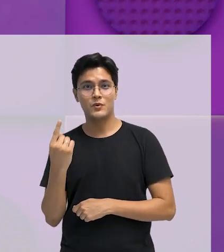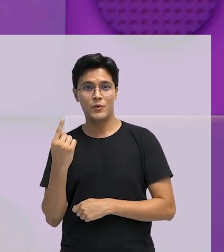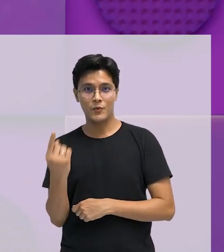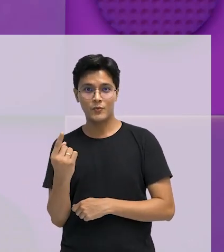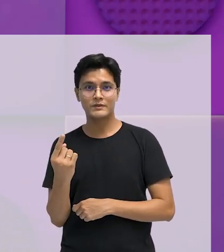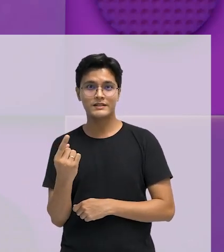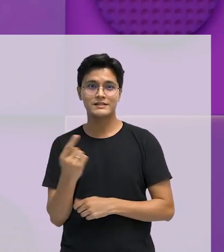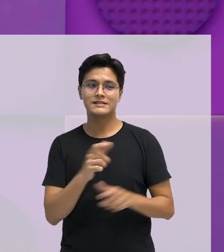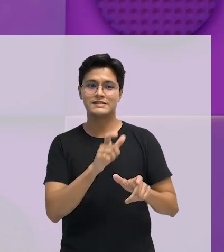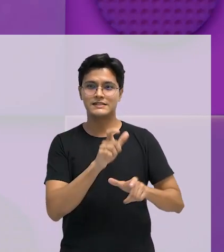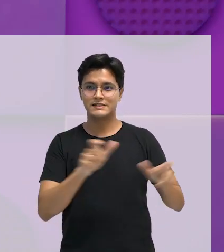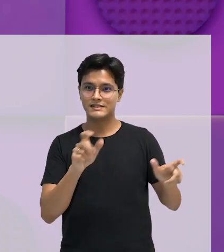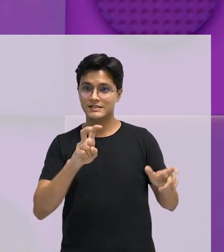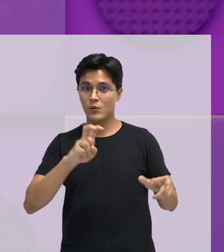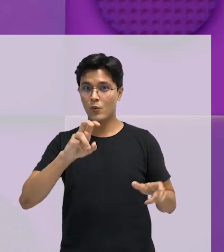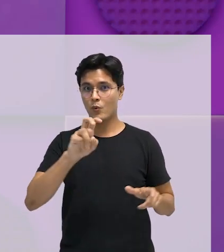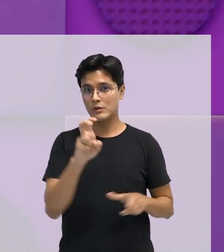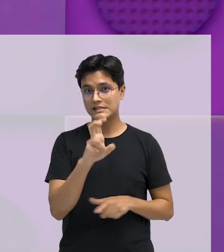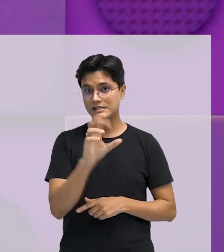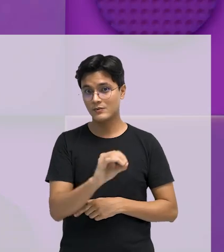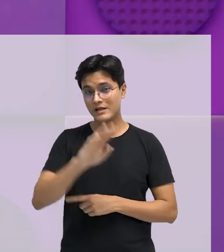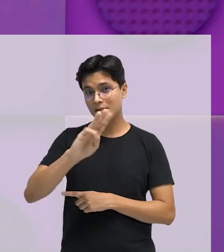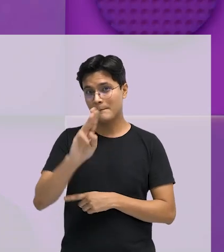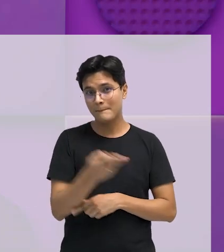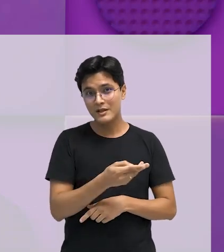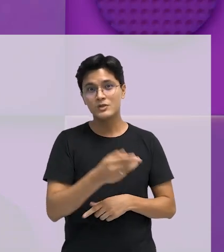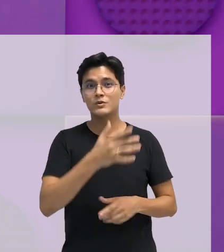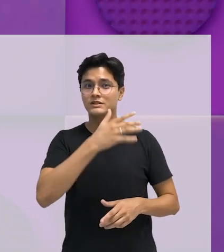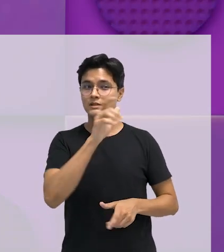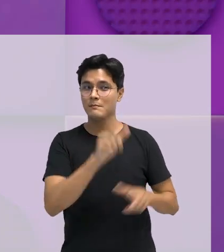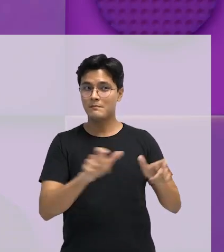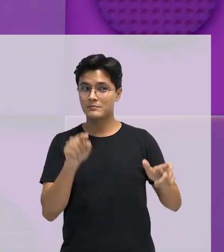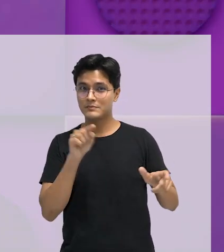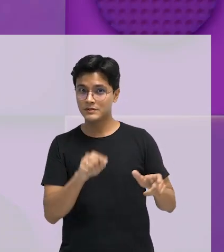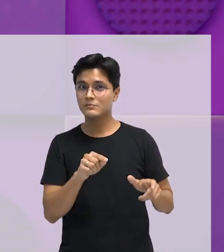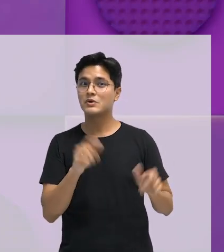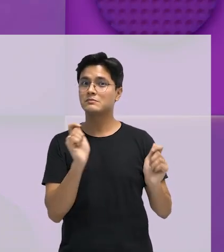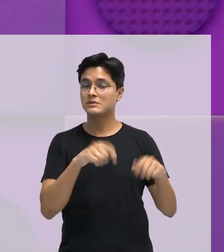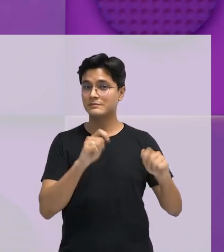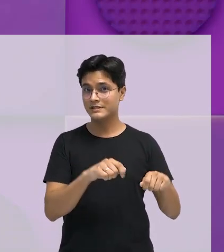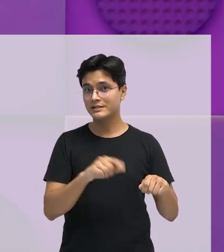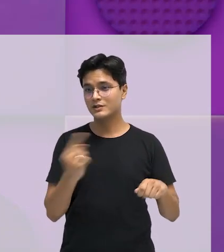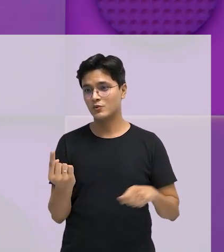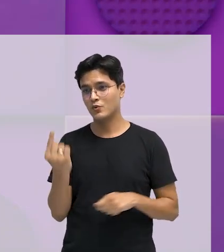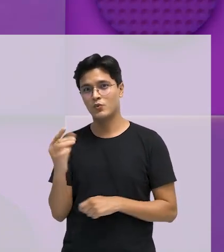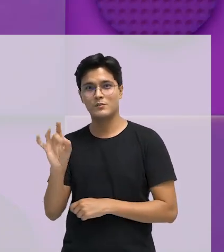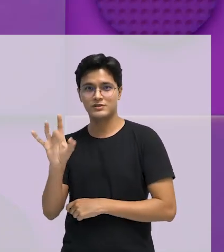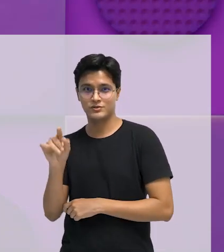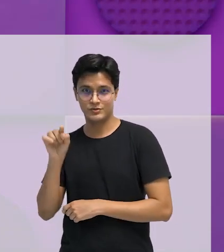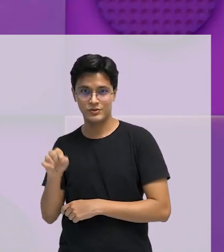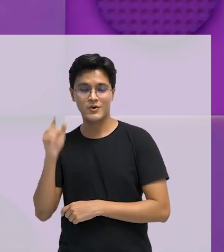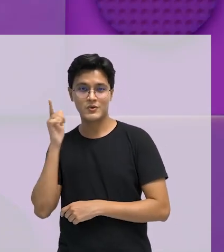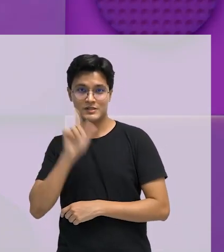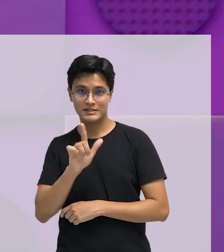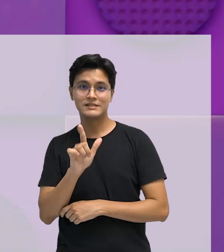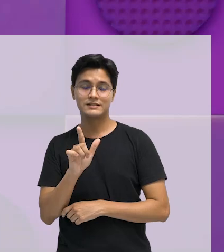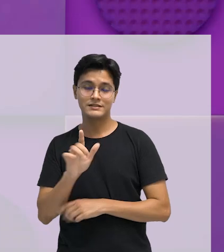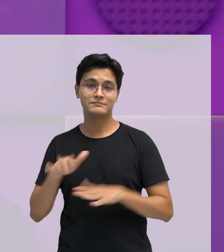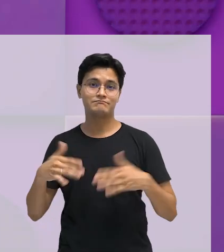50 milhões, tá? Então, veja, é uma chance muito pequena. Se a gente transformar isso